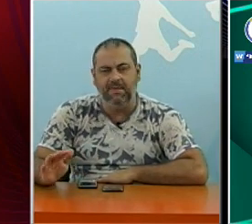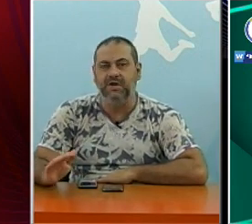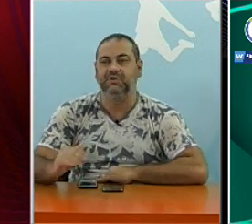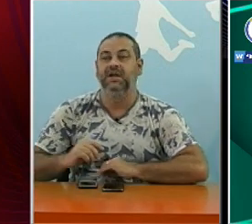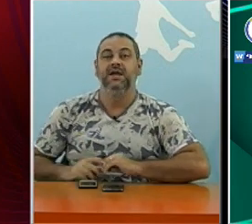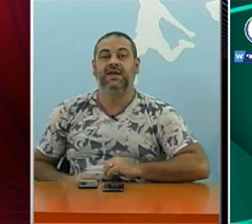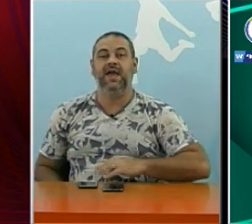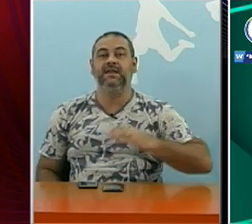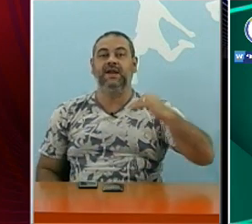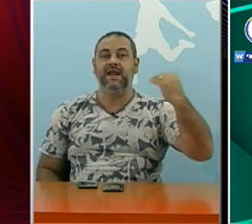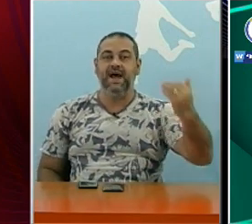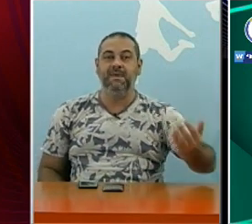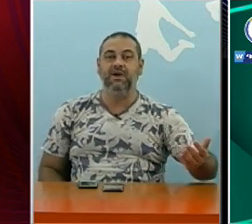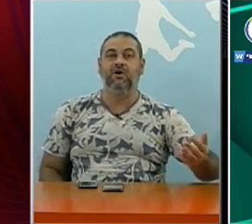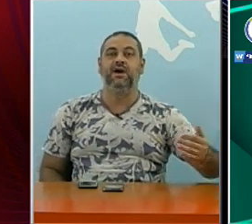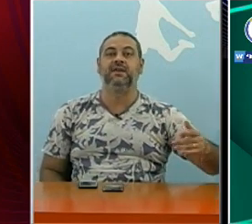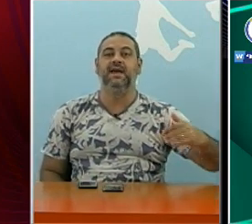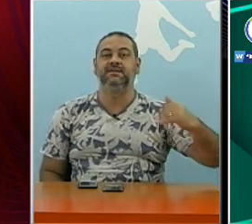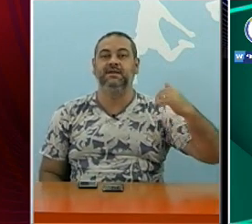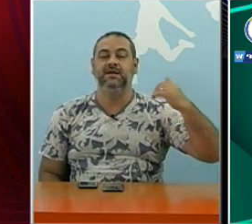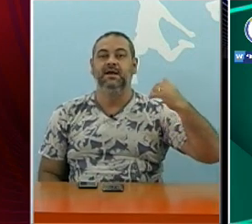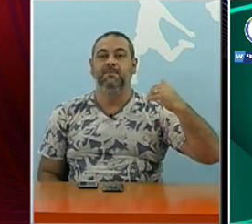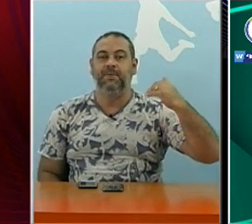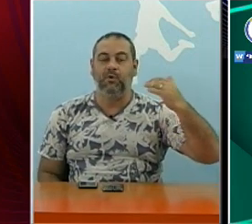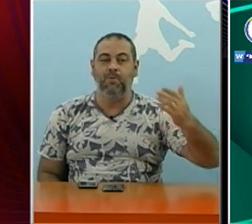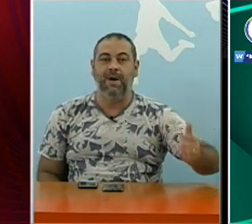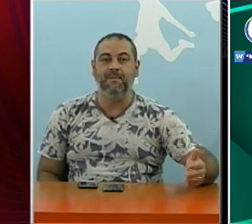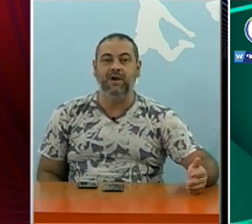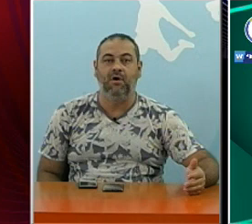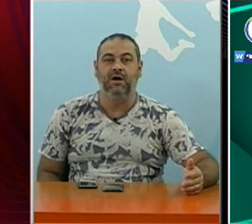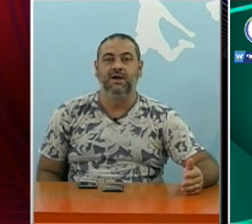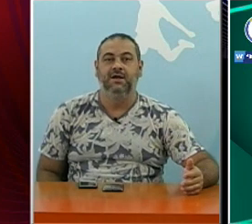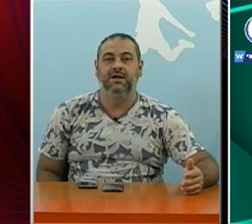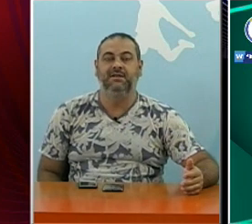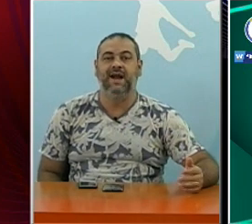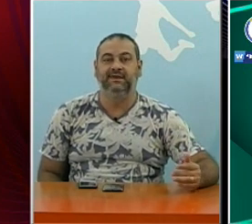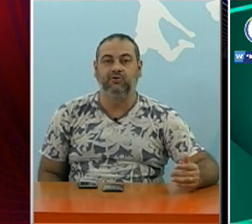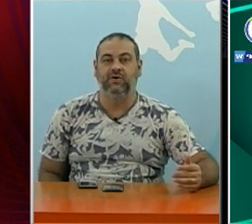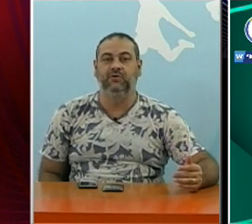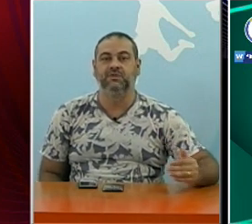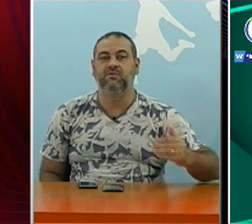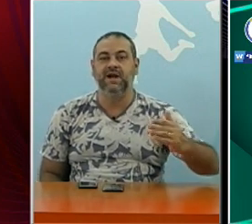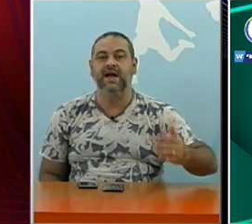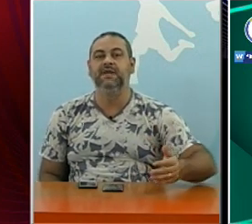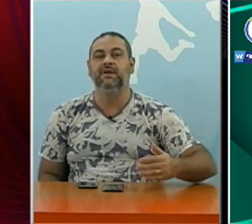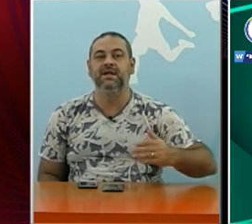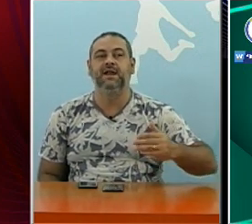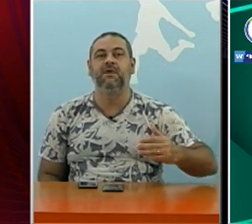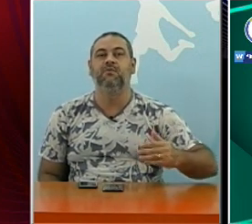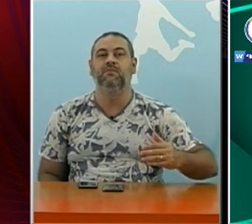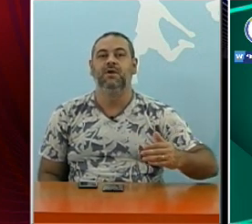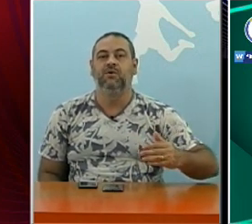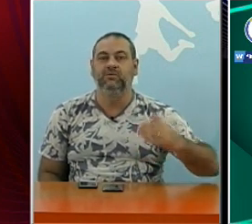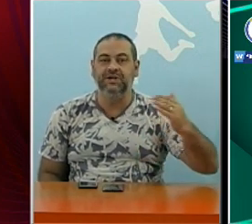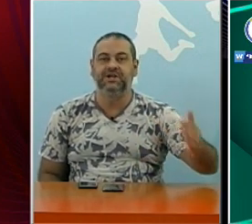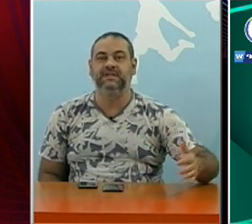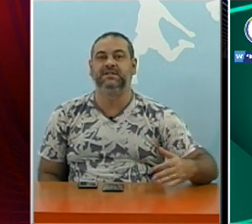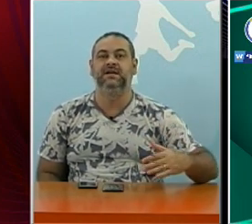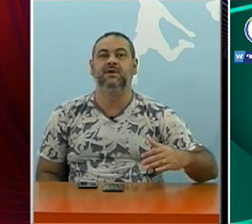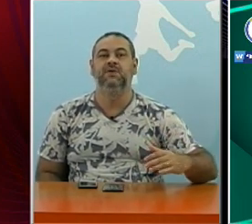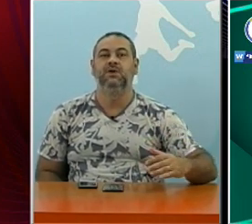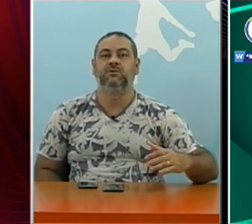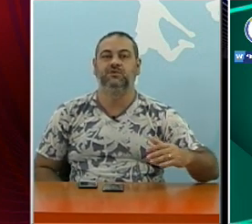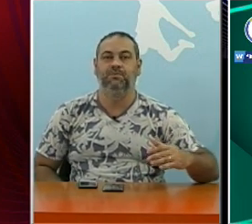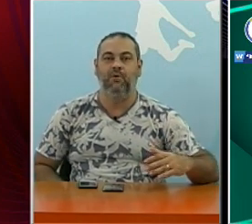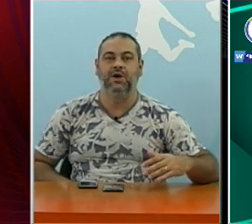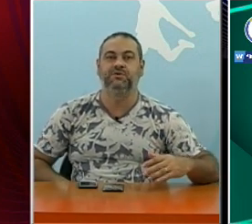Bem abaixo. Quem treinar melhor, quem se preocupar melhor em tratar os jogadores com carinho ali, né, com